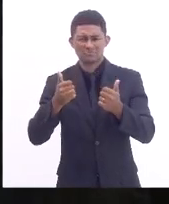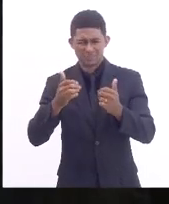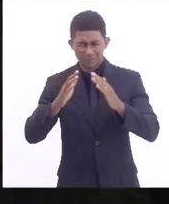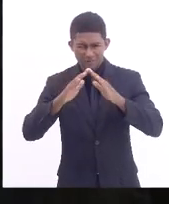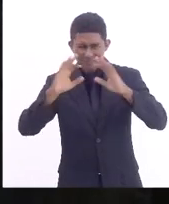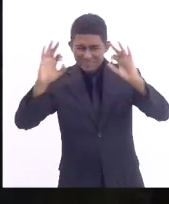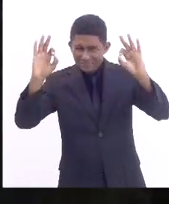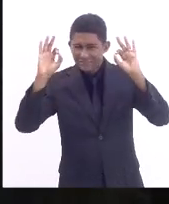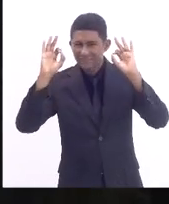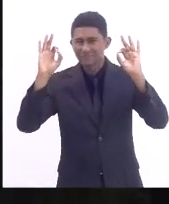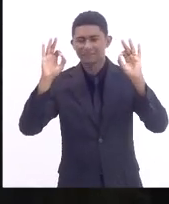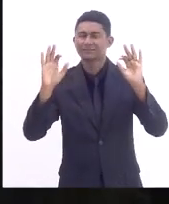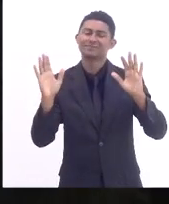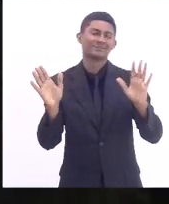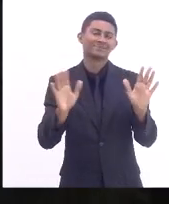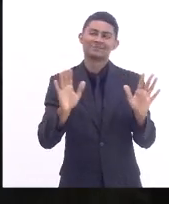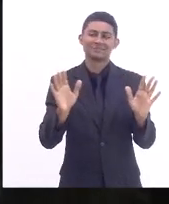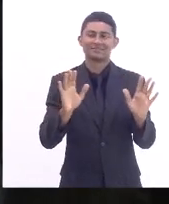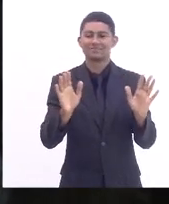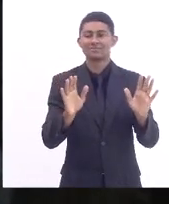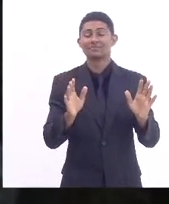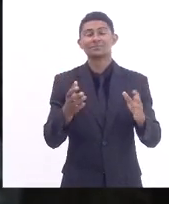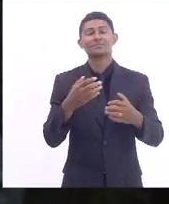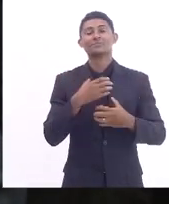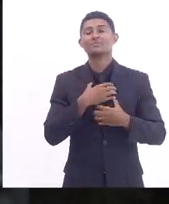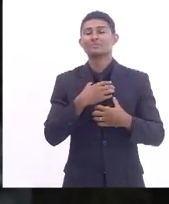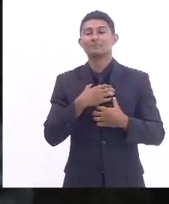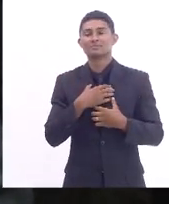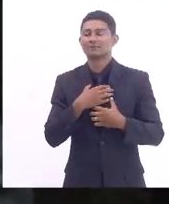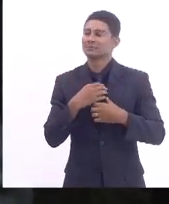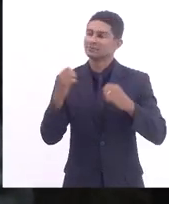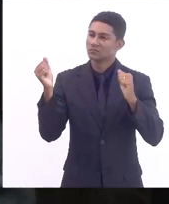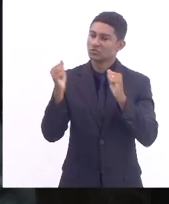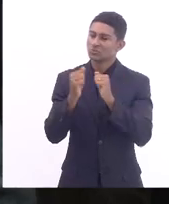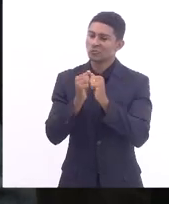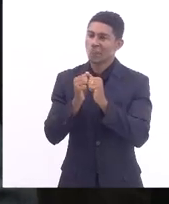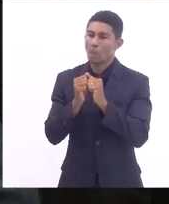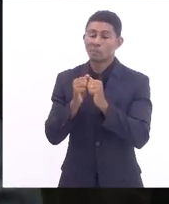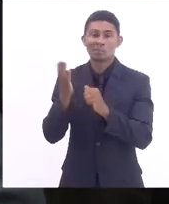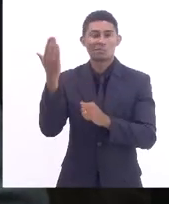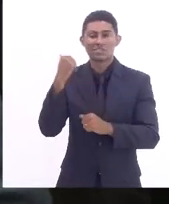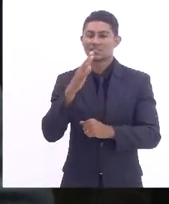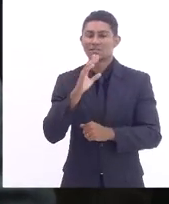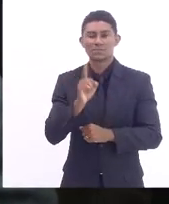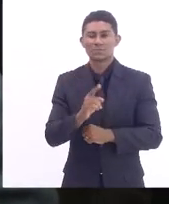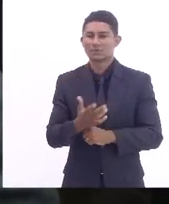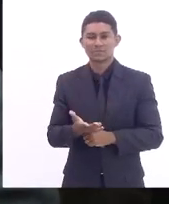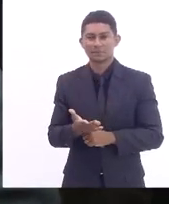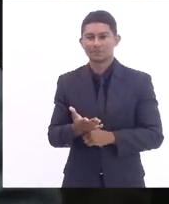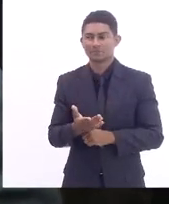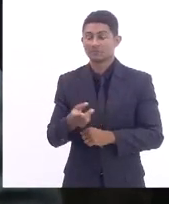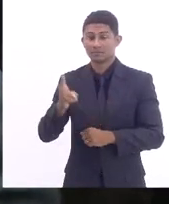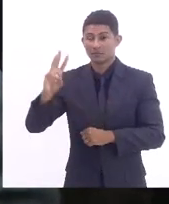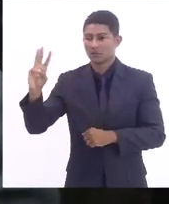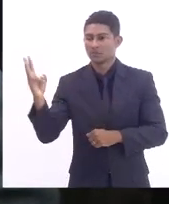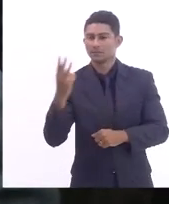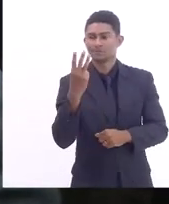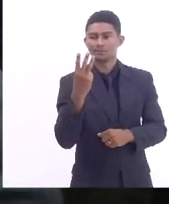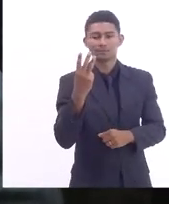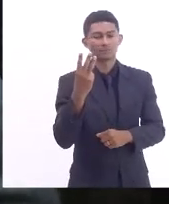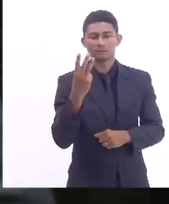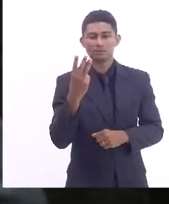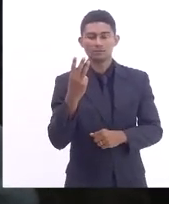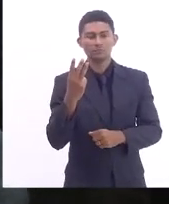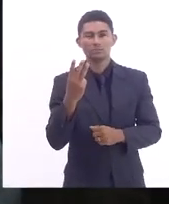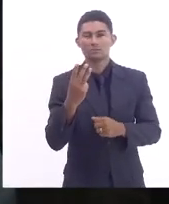longe de ser uma mansão que é uma alegria tá ao lado do original Eu não conhecia até pouco tempo atrás nenhum dos três não conviviam